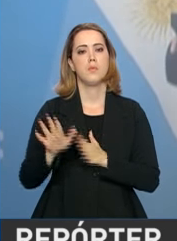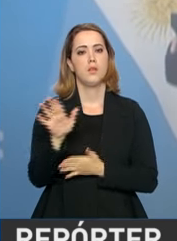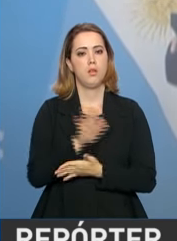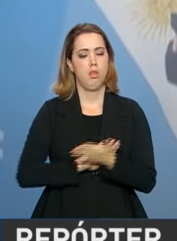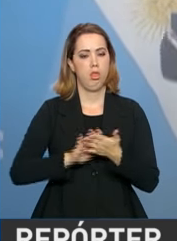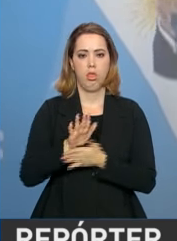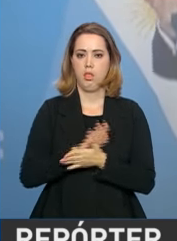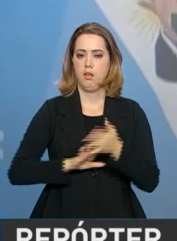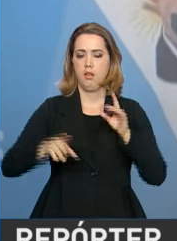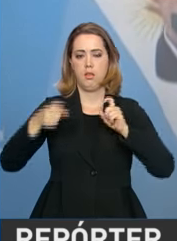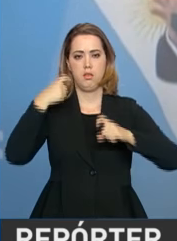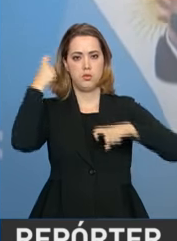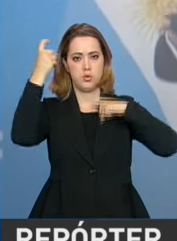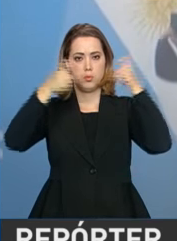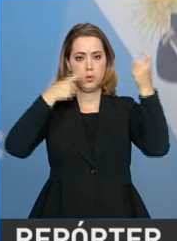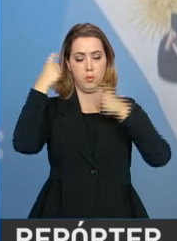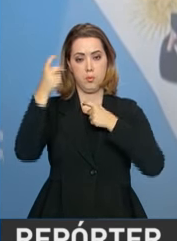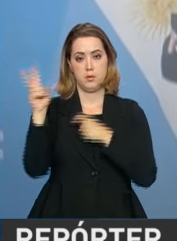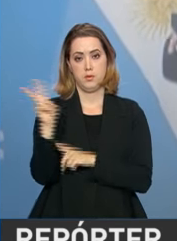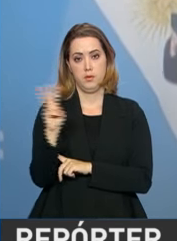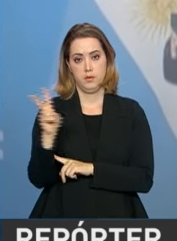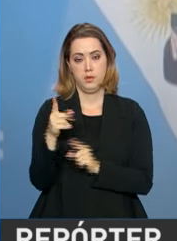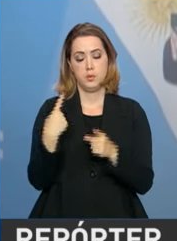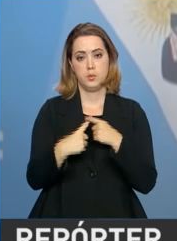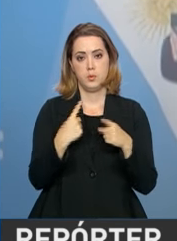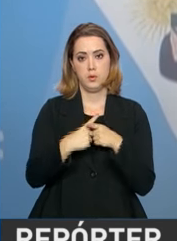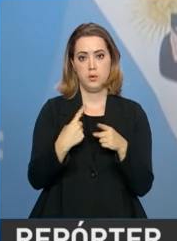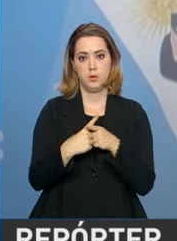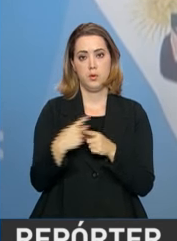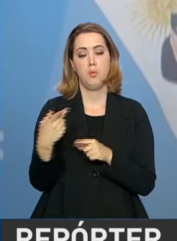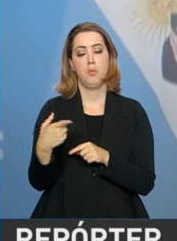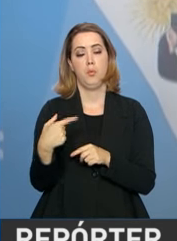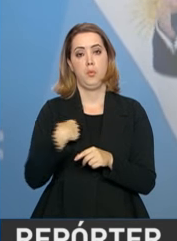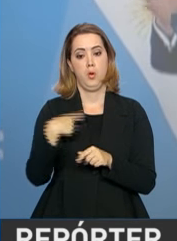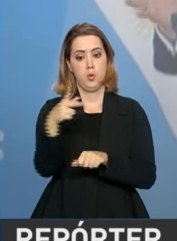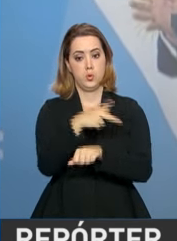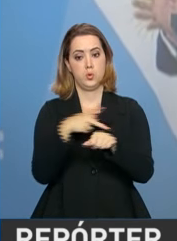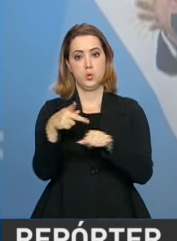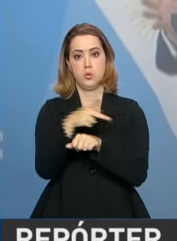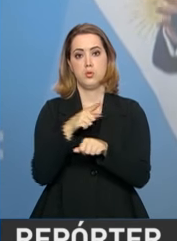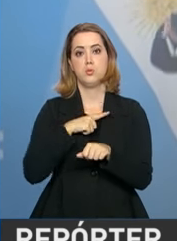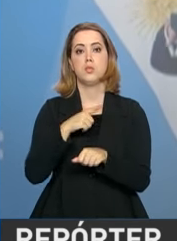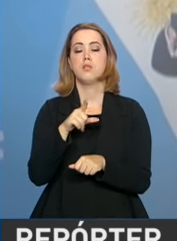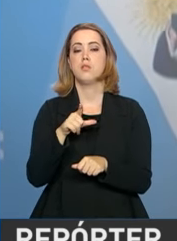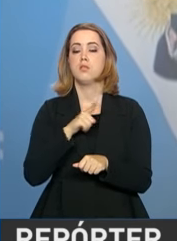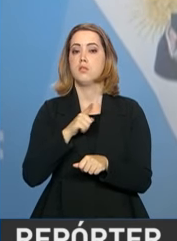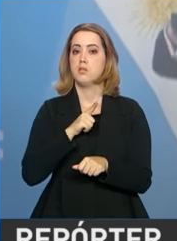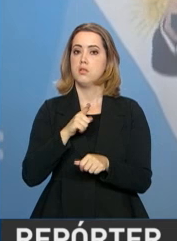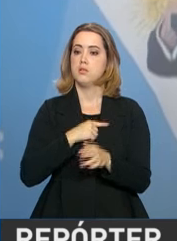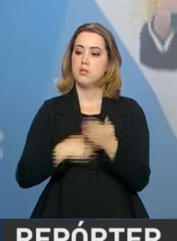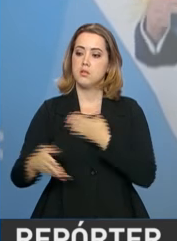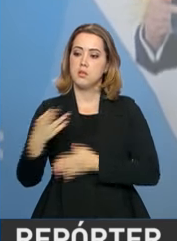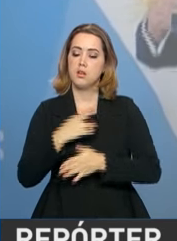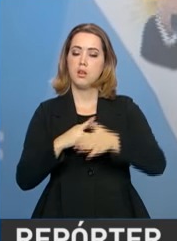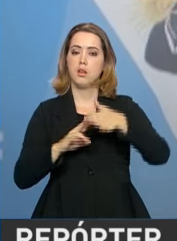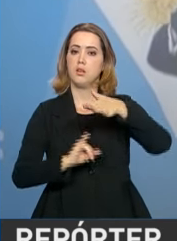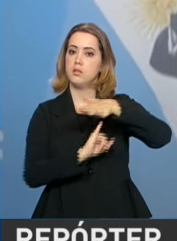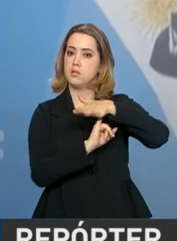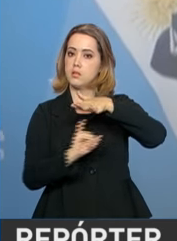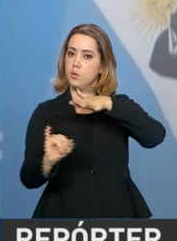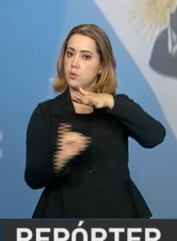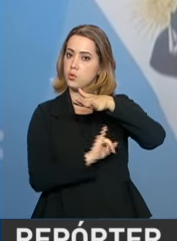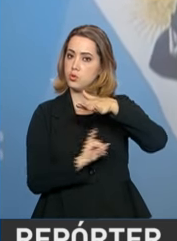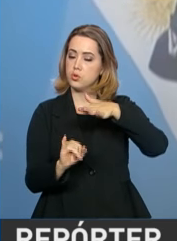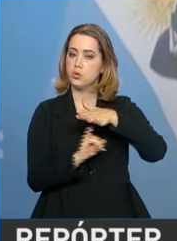sem nenhuma preocupação com a Venezuela, porque afinal a relação entre os estados é uma relação institucional, a relação do Brasil com a